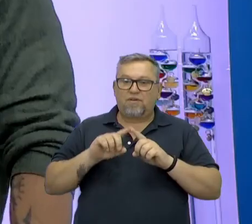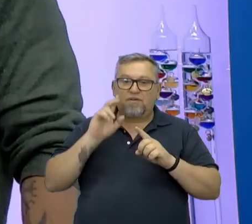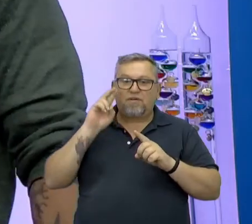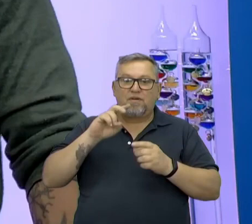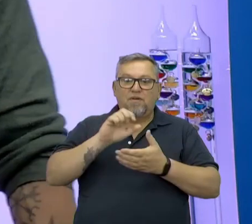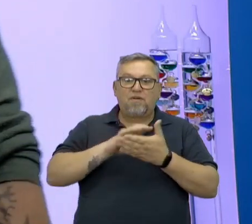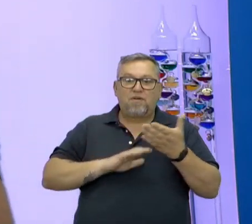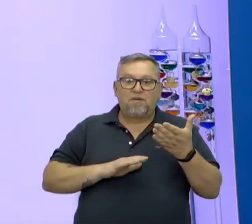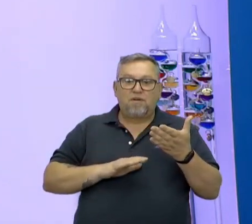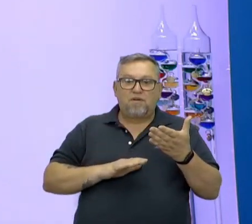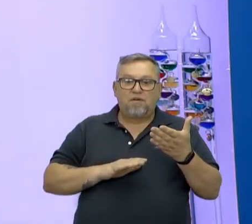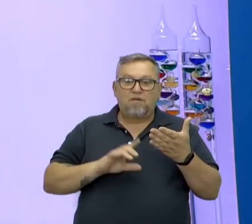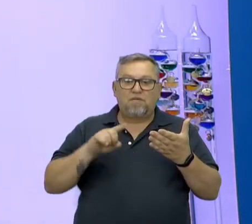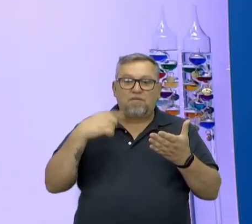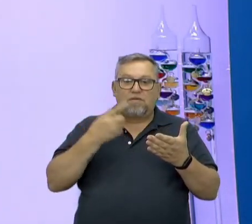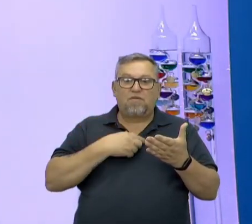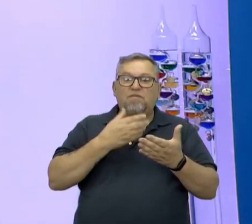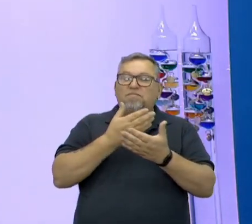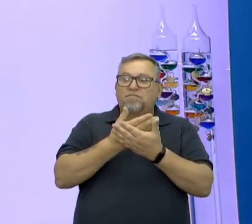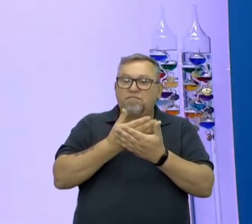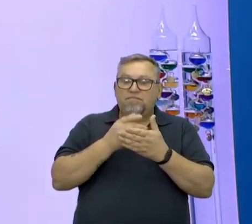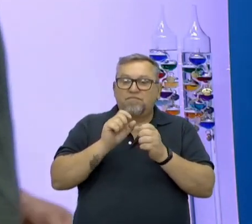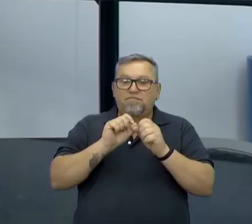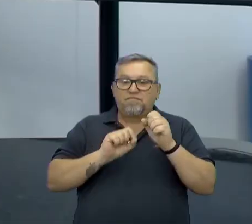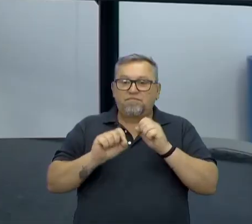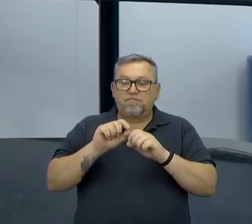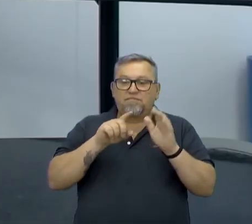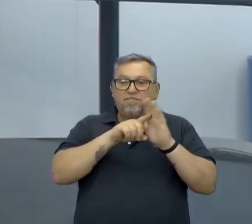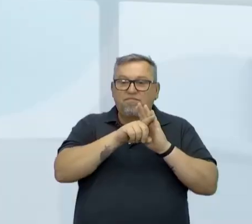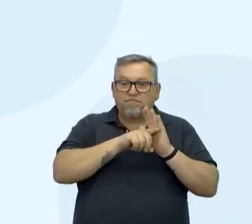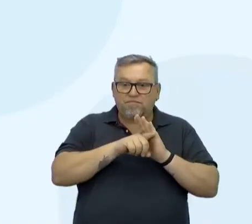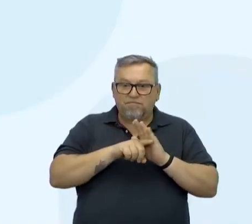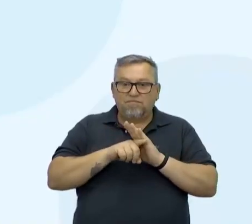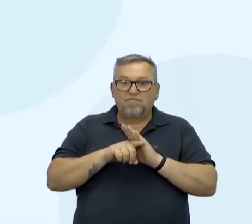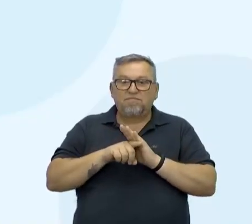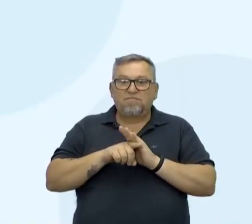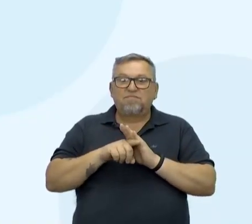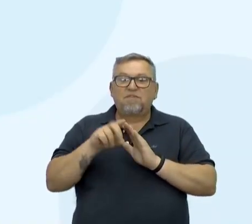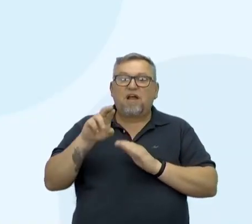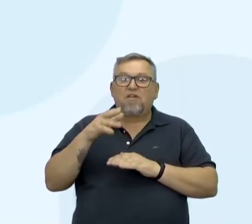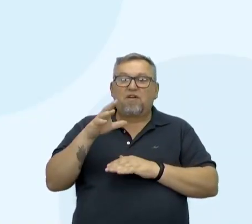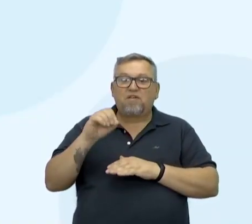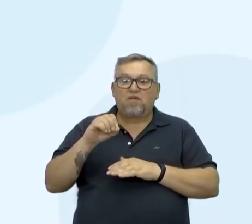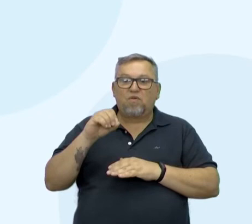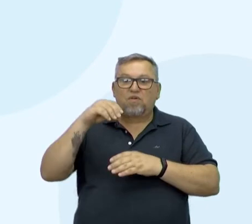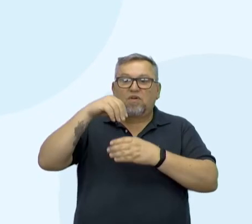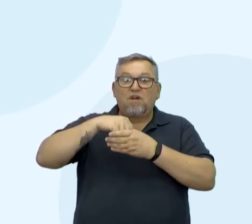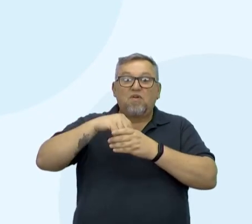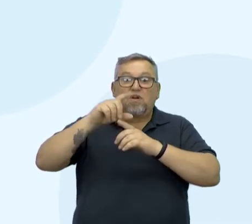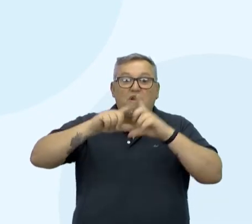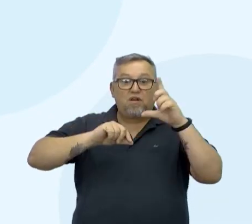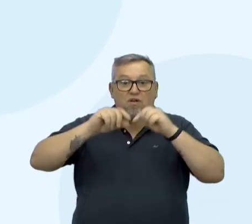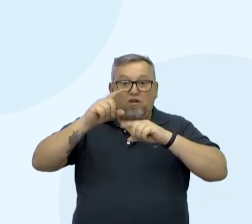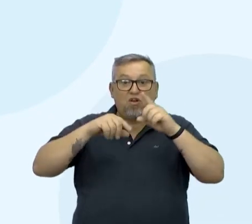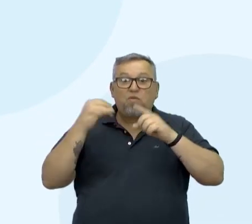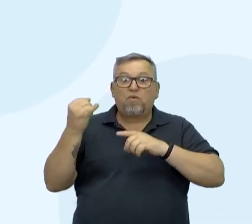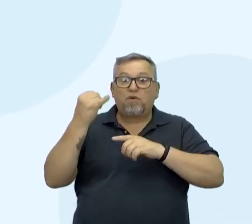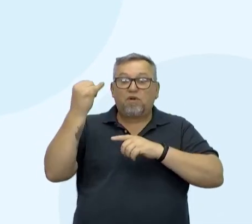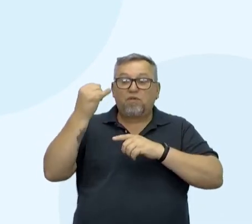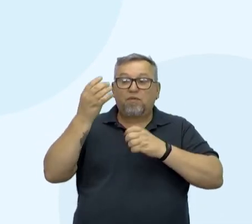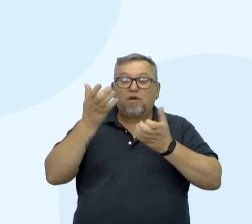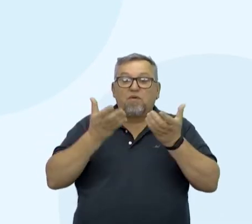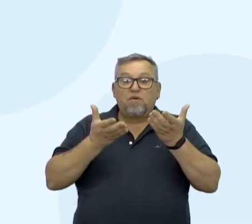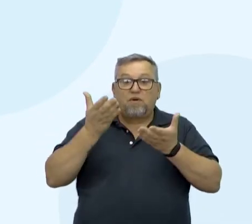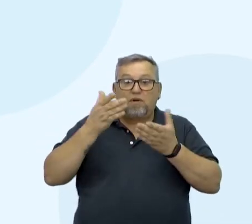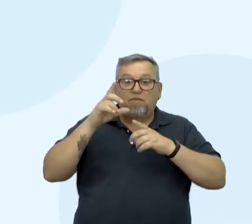atividade para os nossos estudantes. Pesquise sobre a pressão de radiação no interior das estrelas e sua